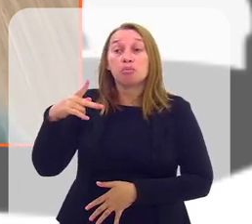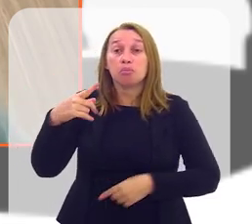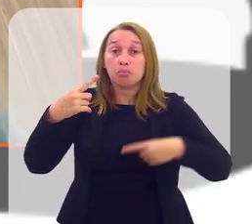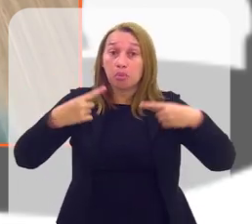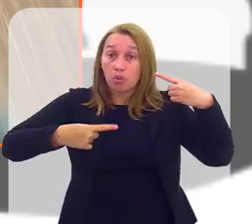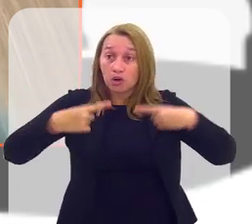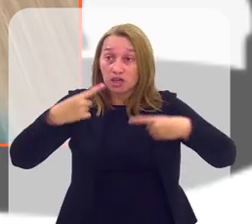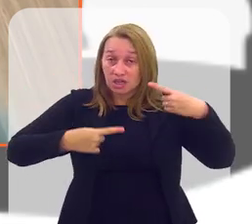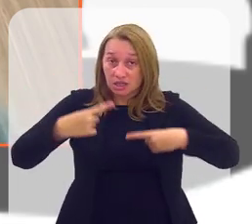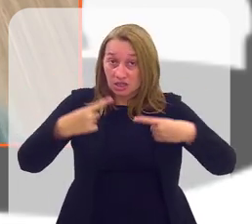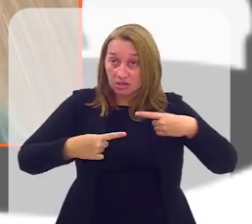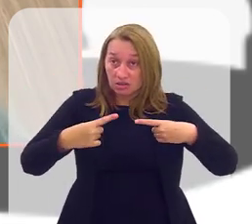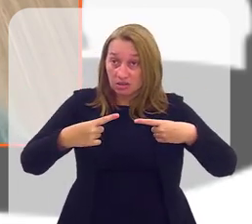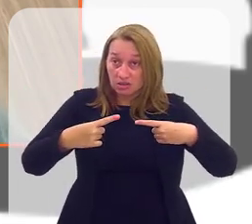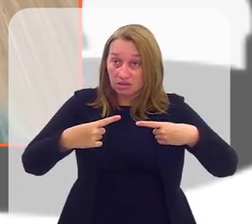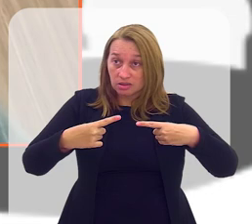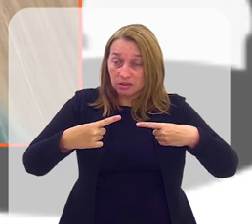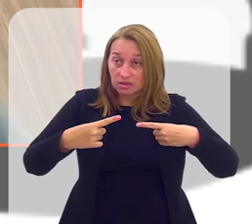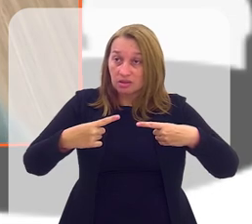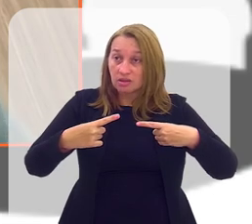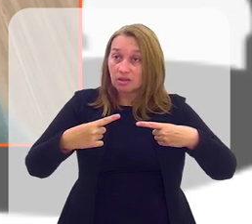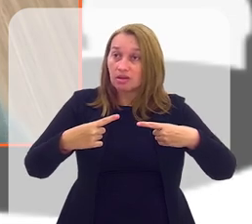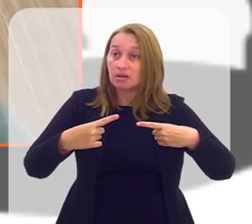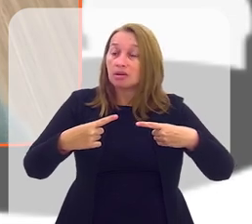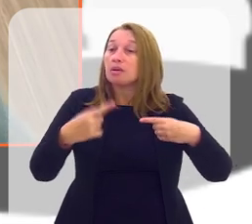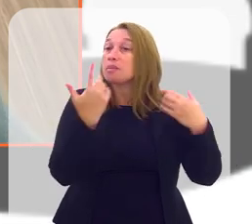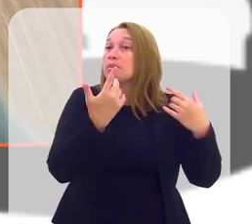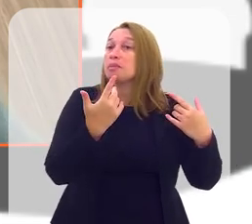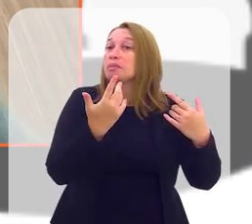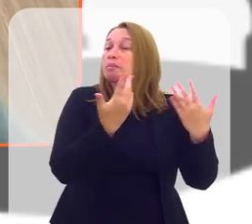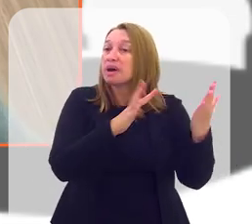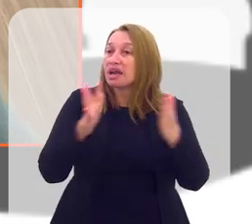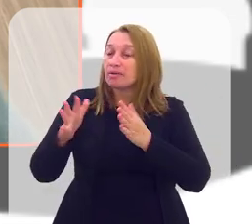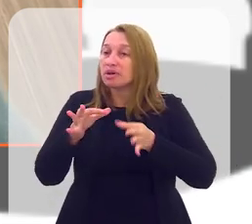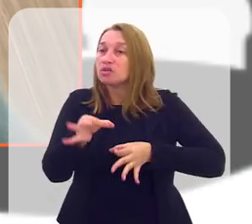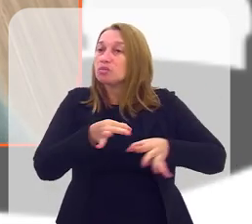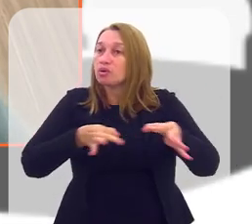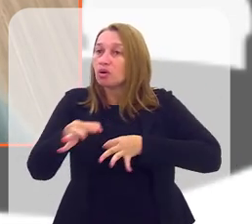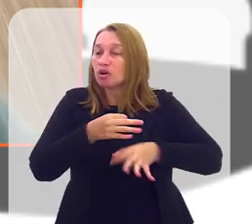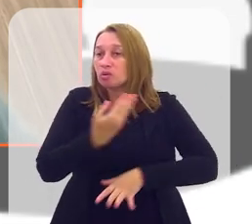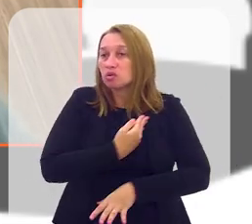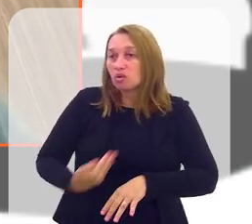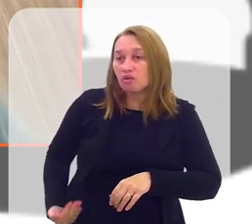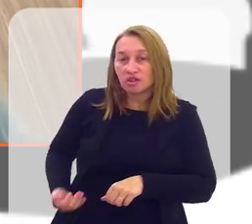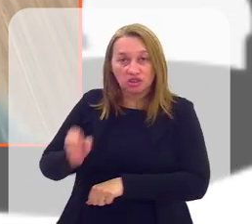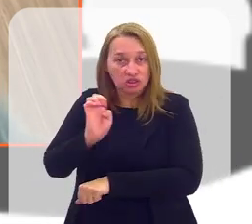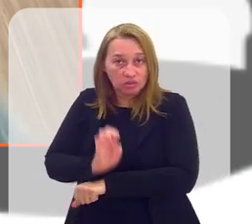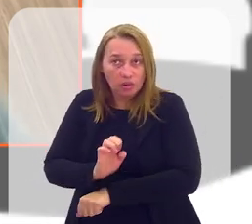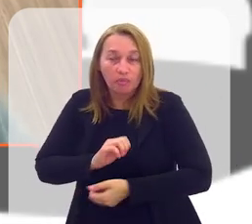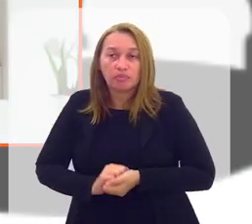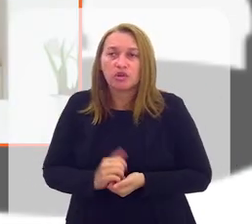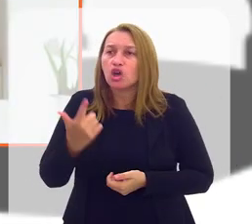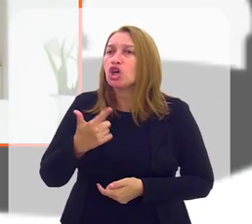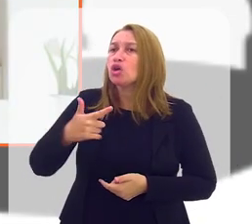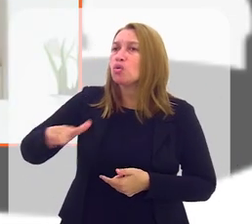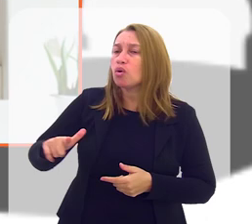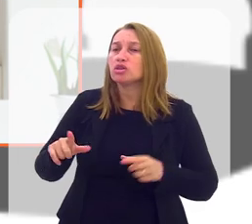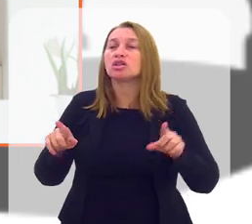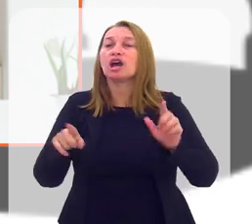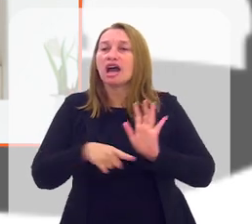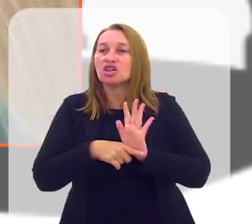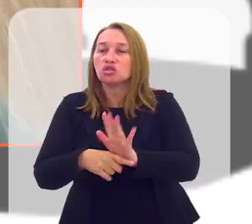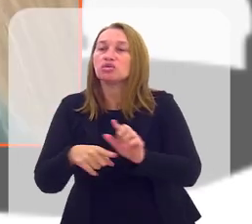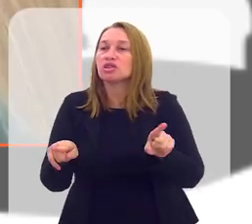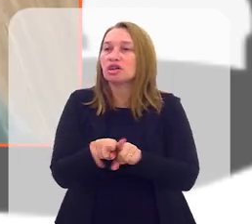que eles estarão prioritariamente contemplados nos programas do governo estadual. E